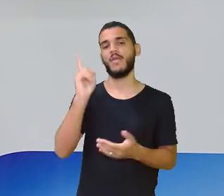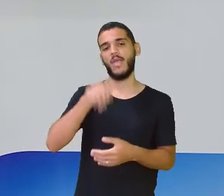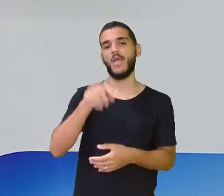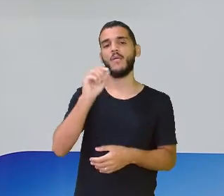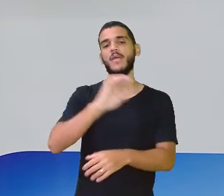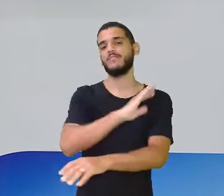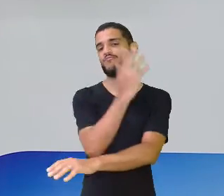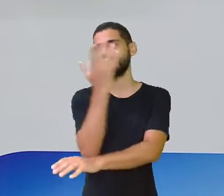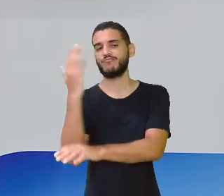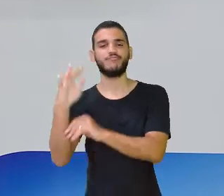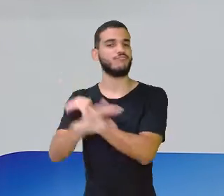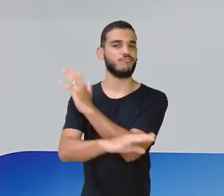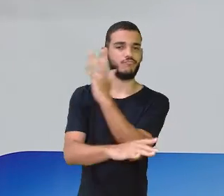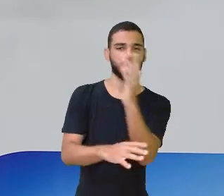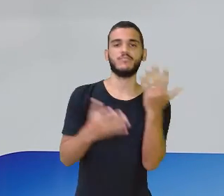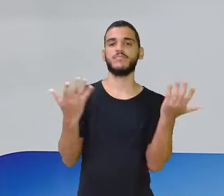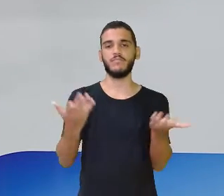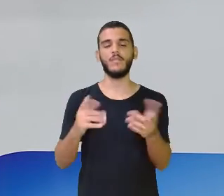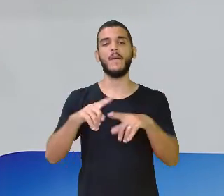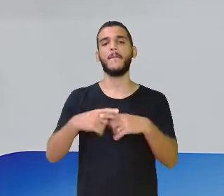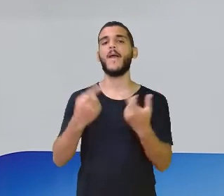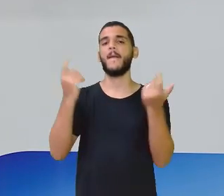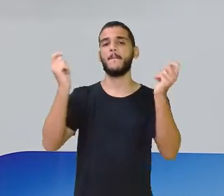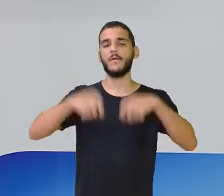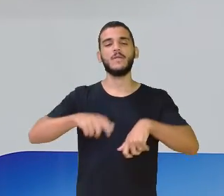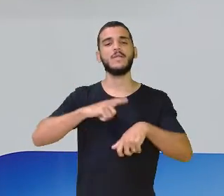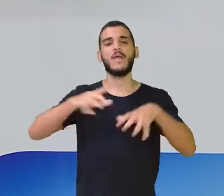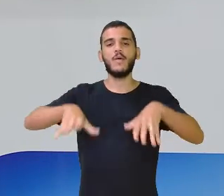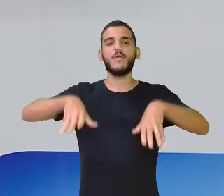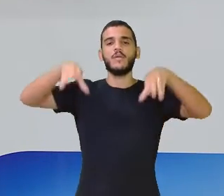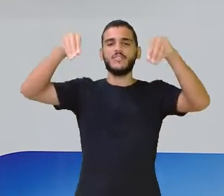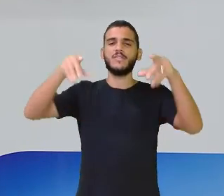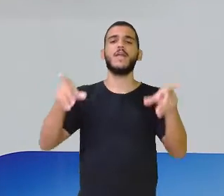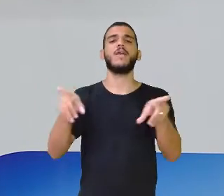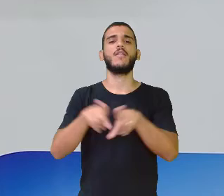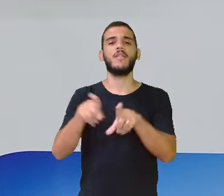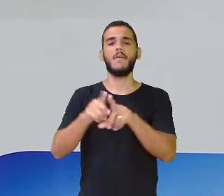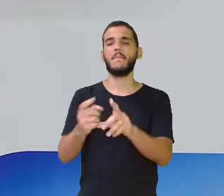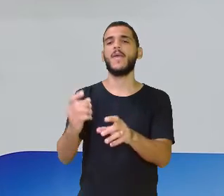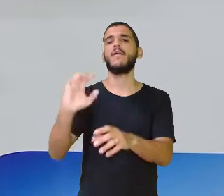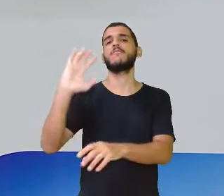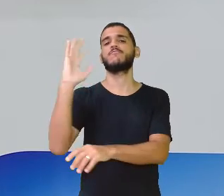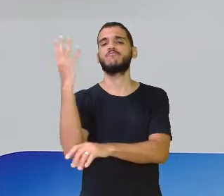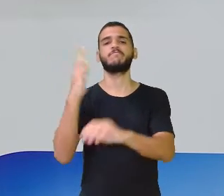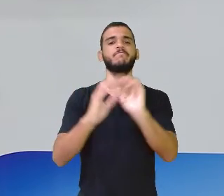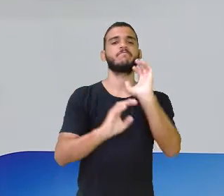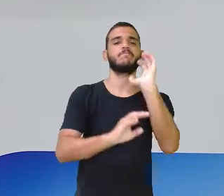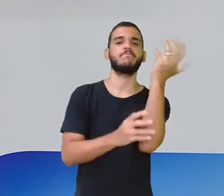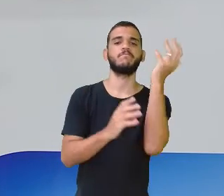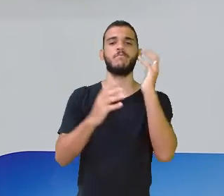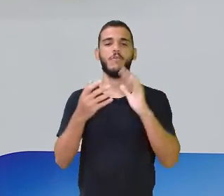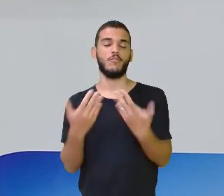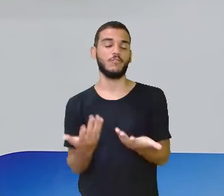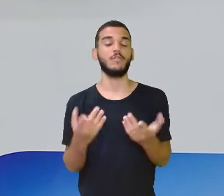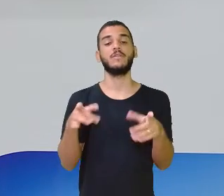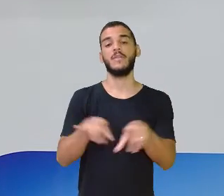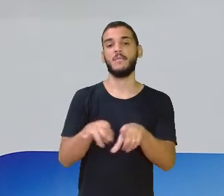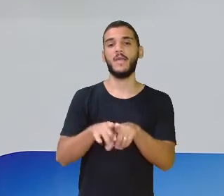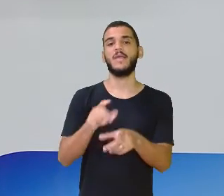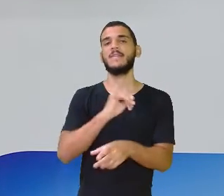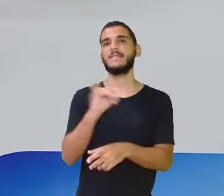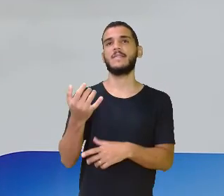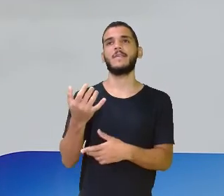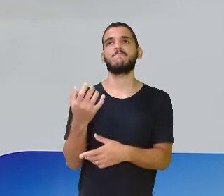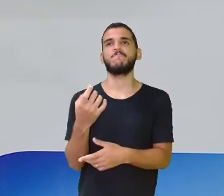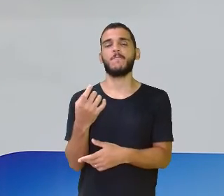que eu vou ler para vocês. Mas poderia ser num castelo, poderia ser num bosque. Geralmente é esse tipo de espaço. Se fosse um conto de assombração,